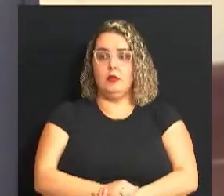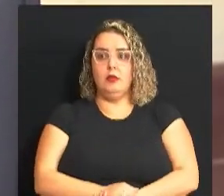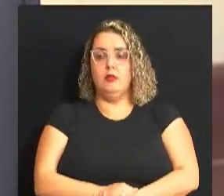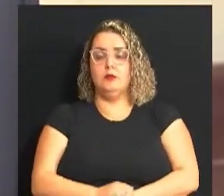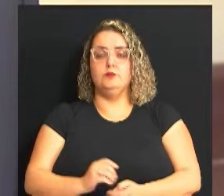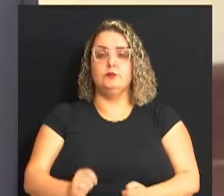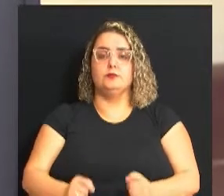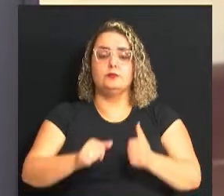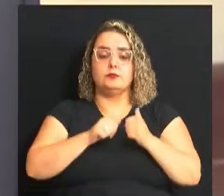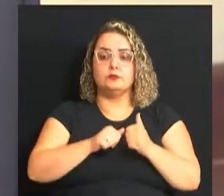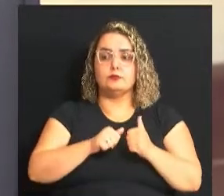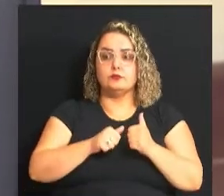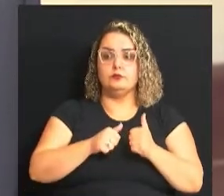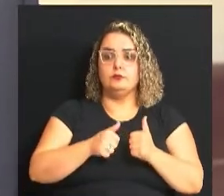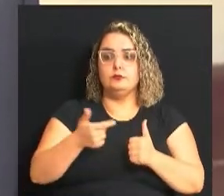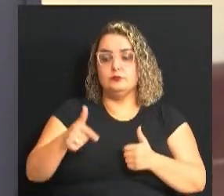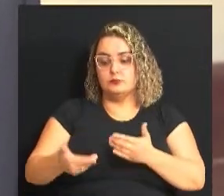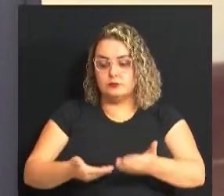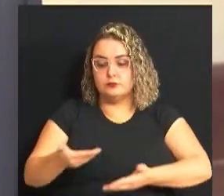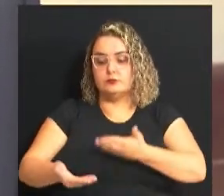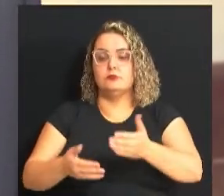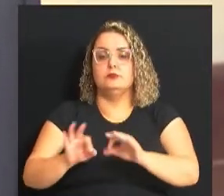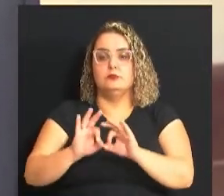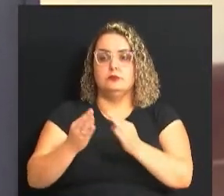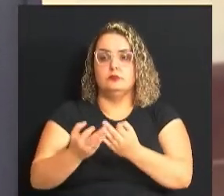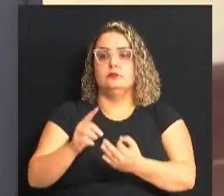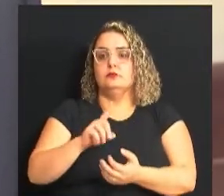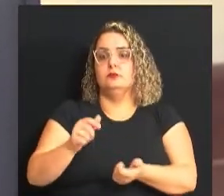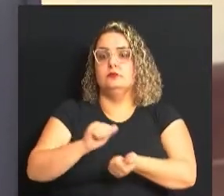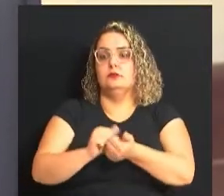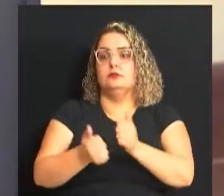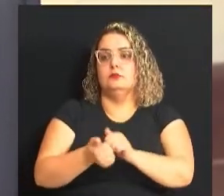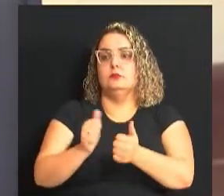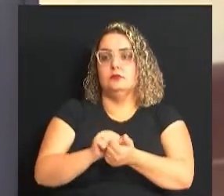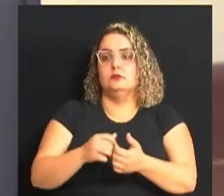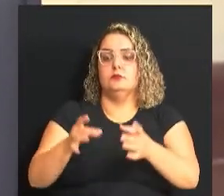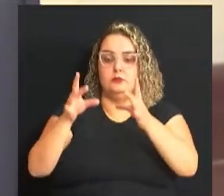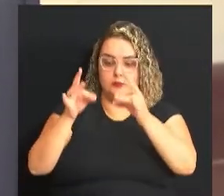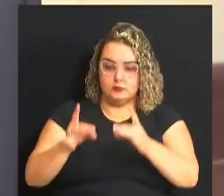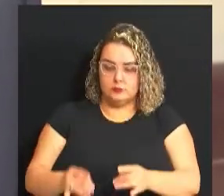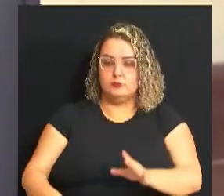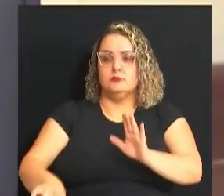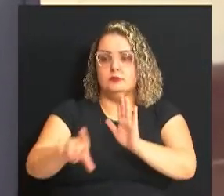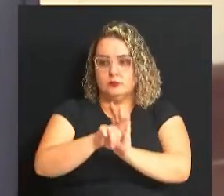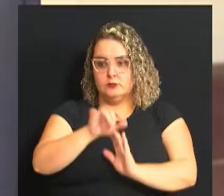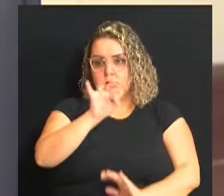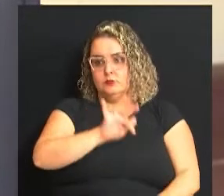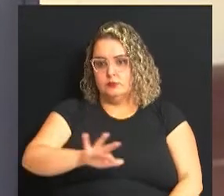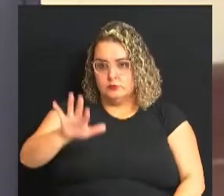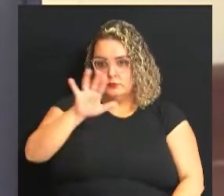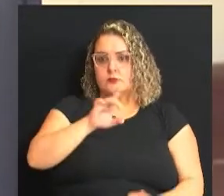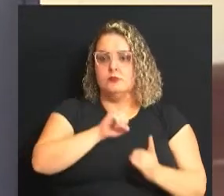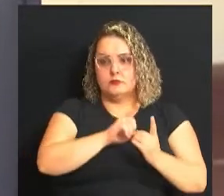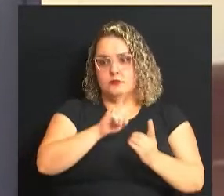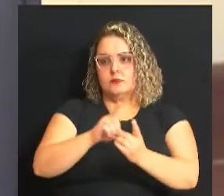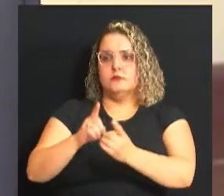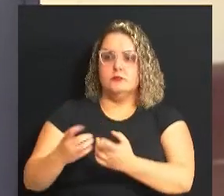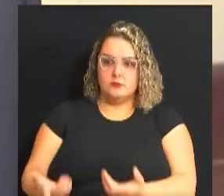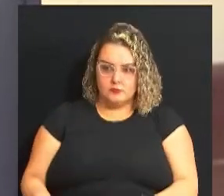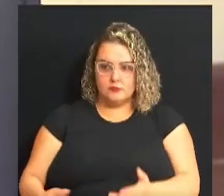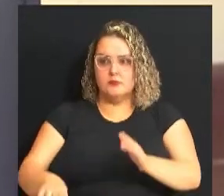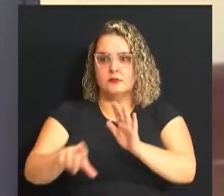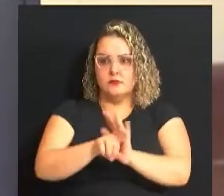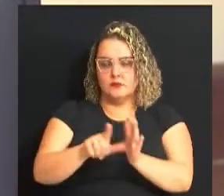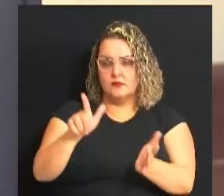beneficiar, continuar tratando as famílias que não se enquadrarem nos critérios da lei federal para serem atendidas com a legitimação